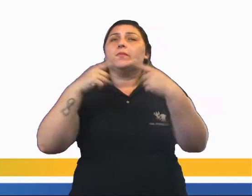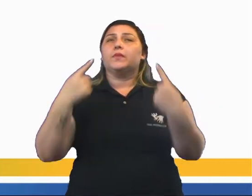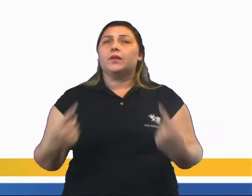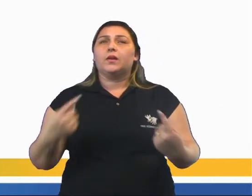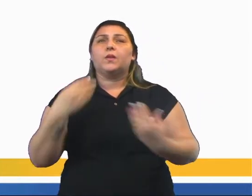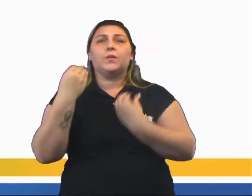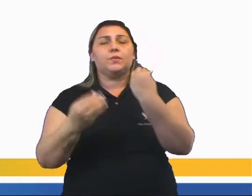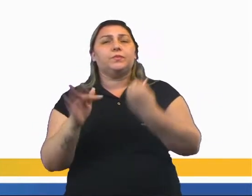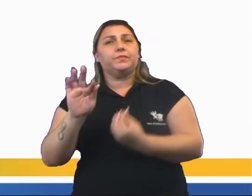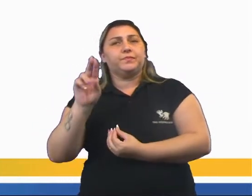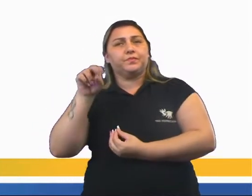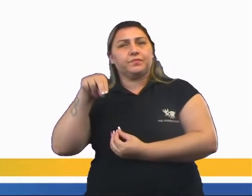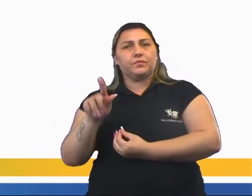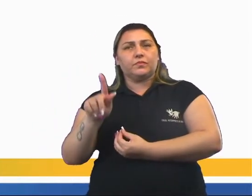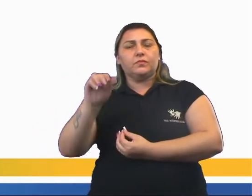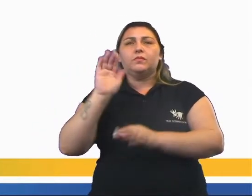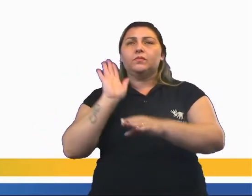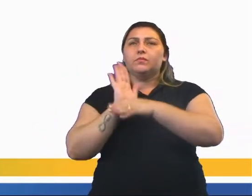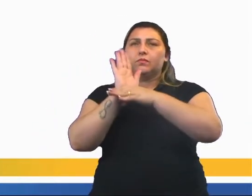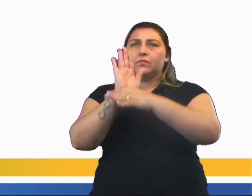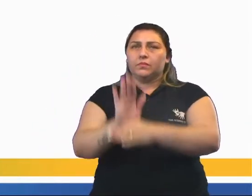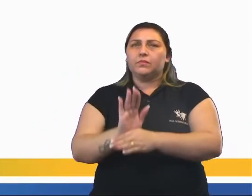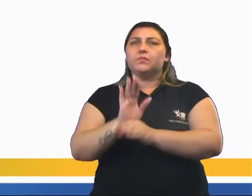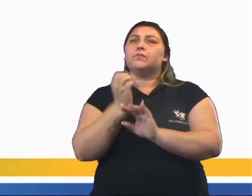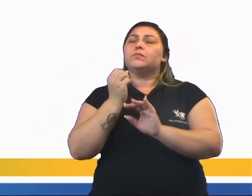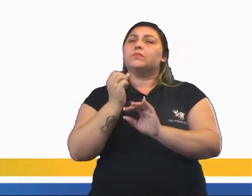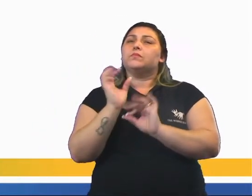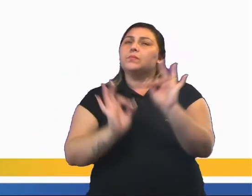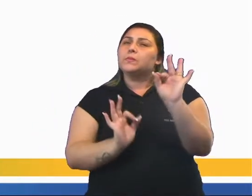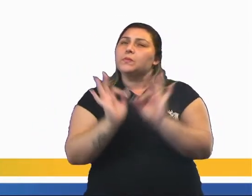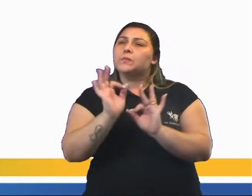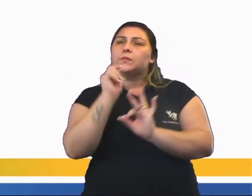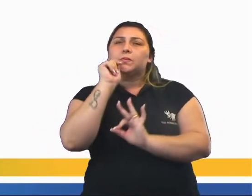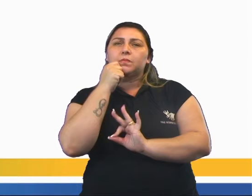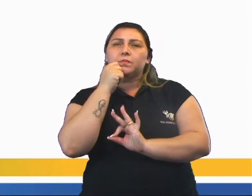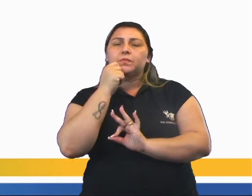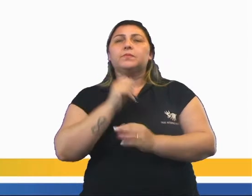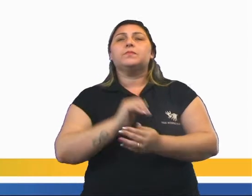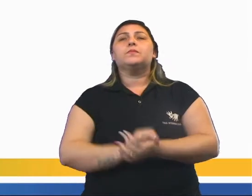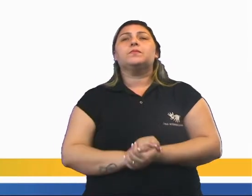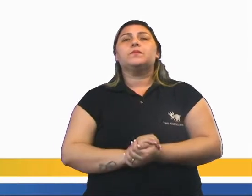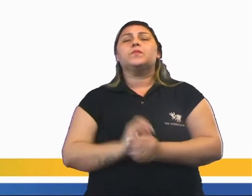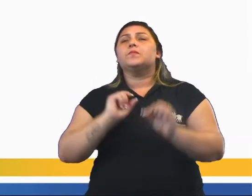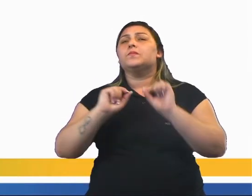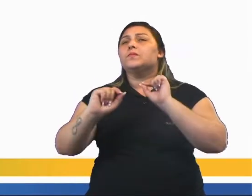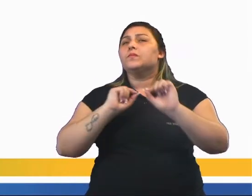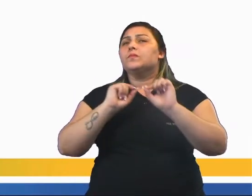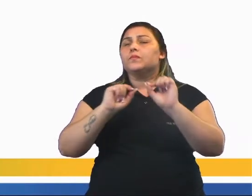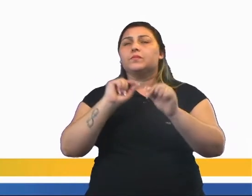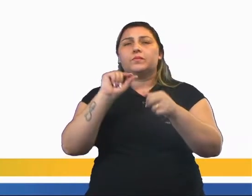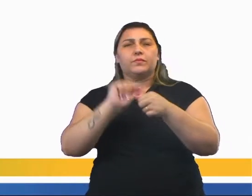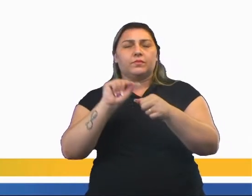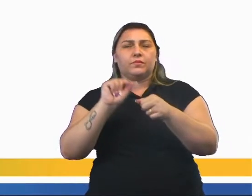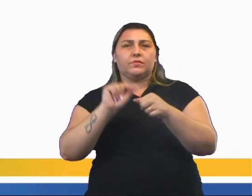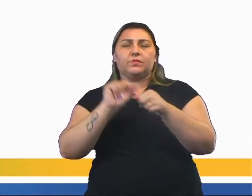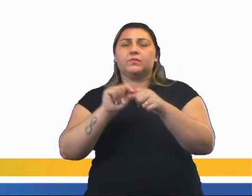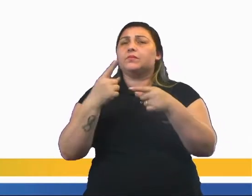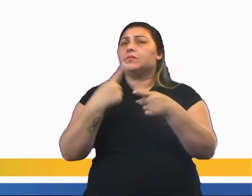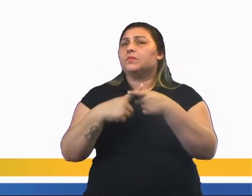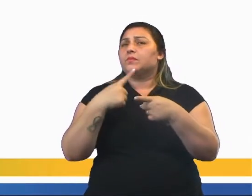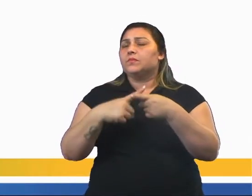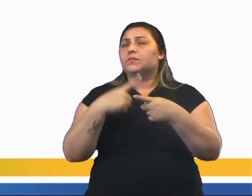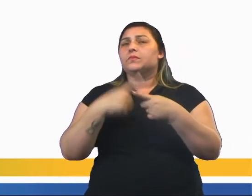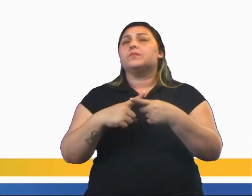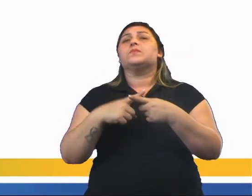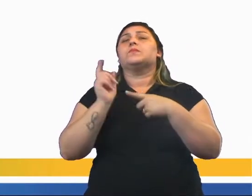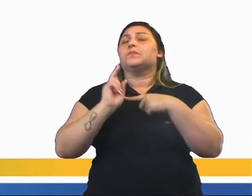Mas como fungos auxiliam no processo de fabricação do pão? O que será que eles fazem? Por que será